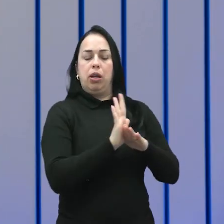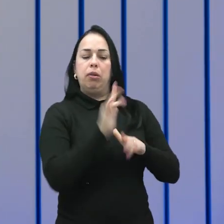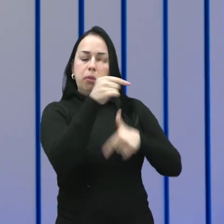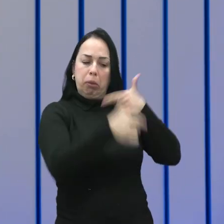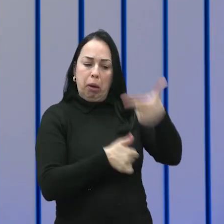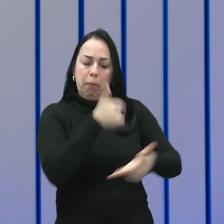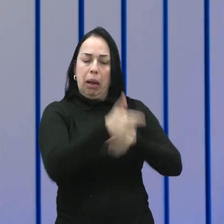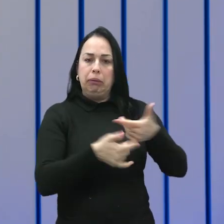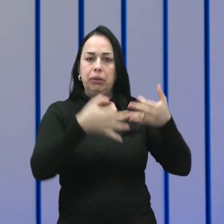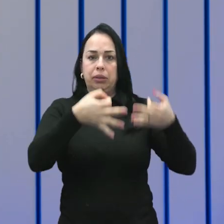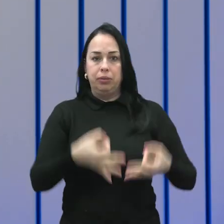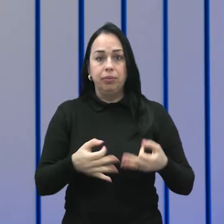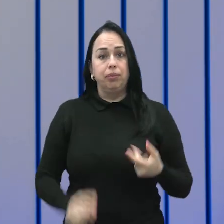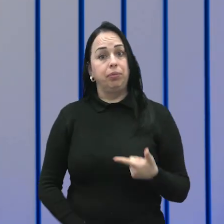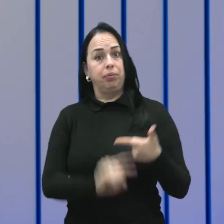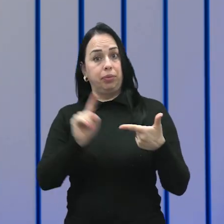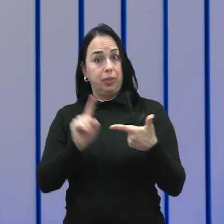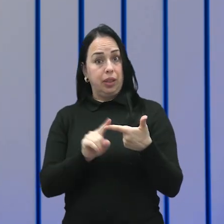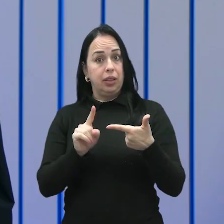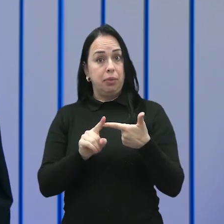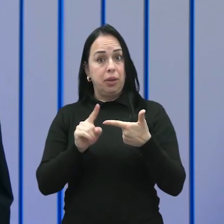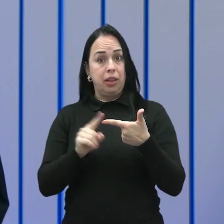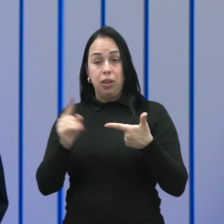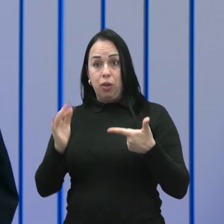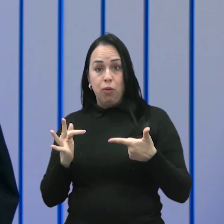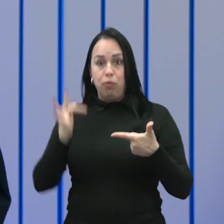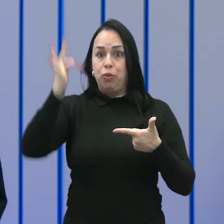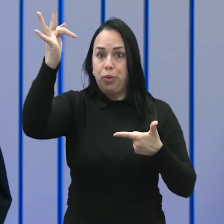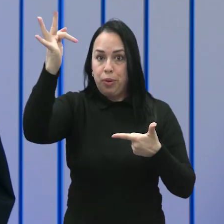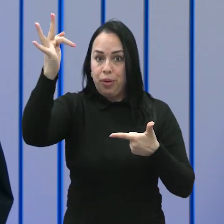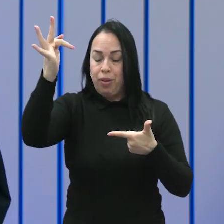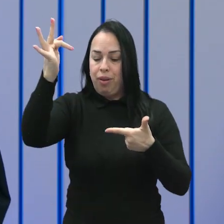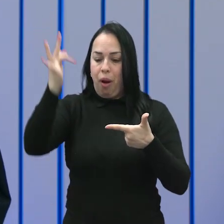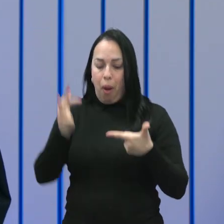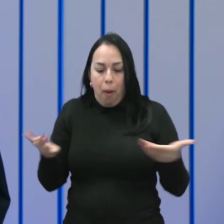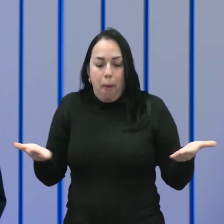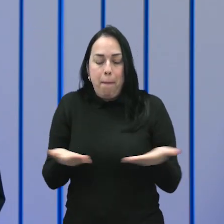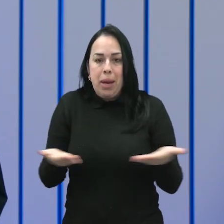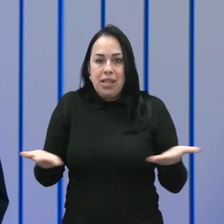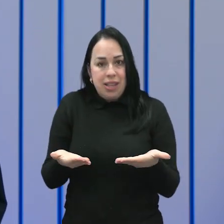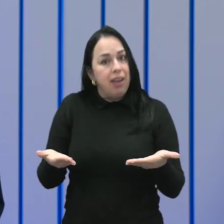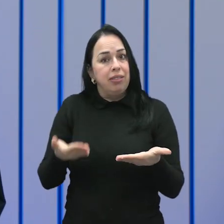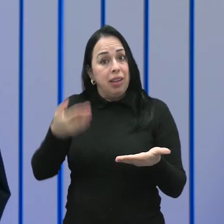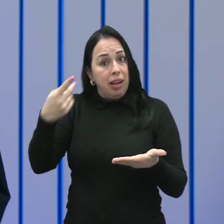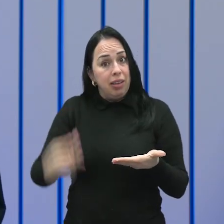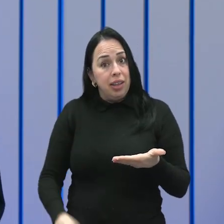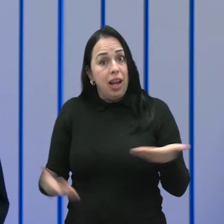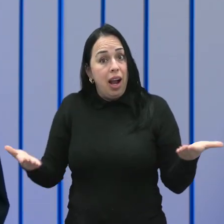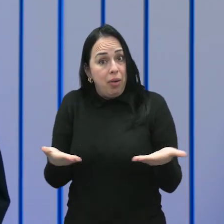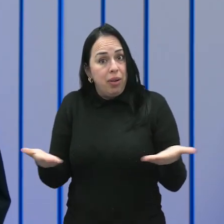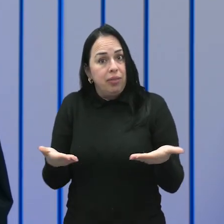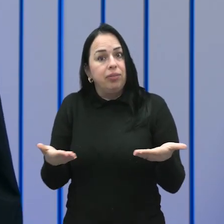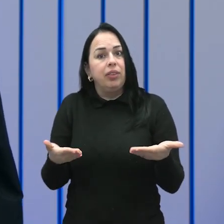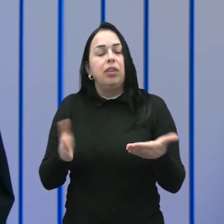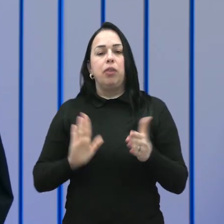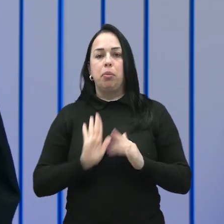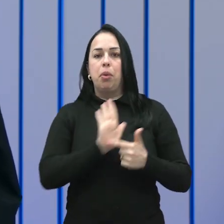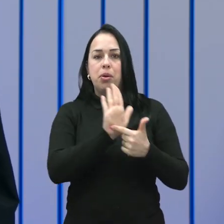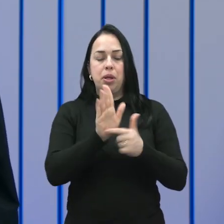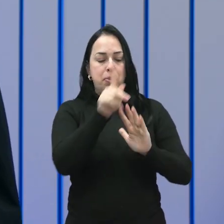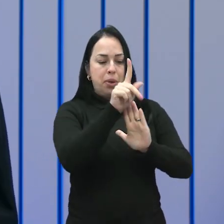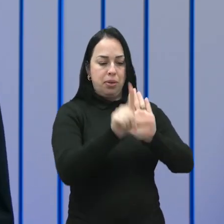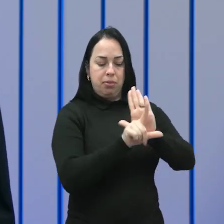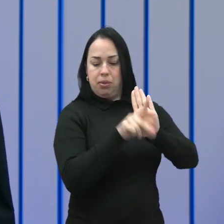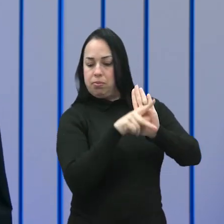funcionamento eficiente do Poder Legislativo. O futuro da cidade começa a ser debatido aqui. Vamos mostrar